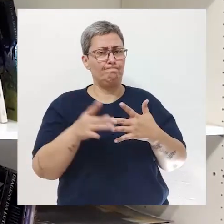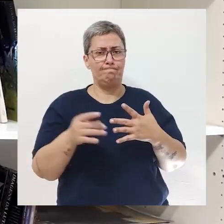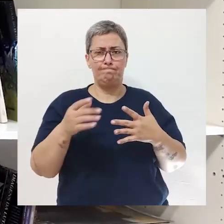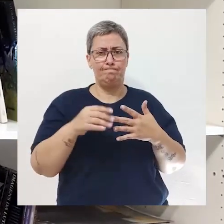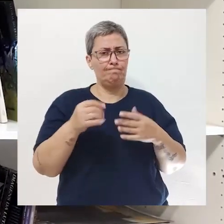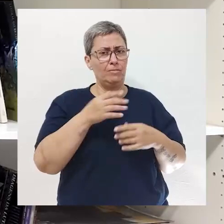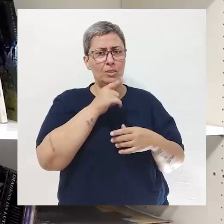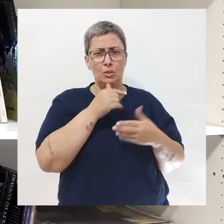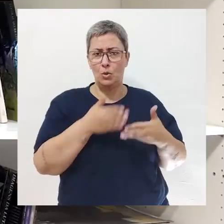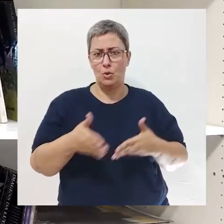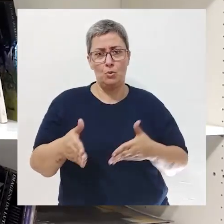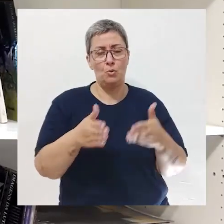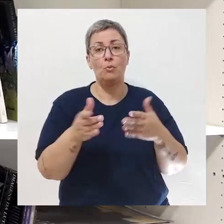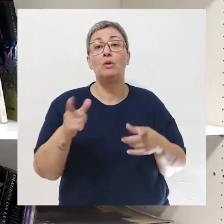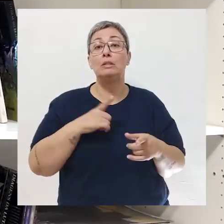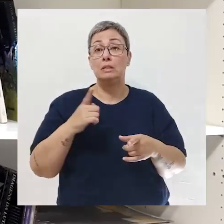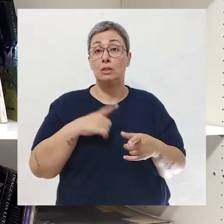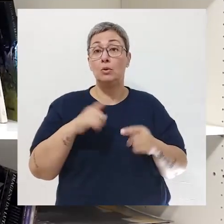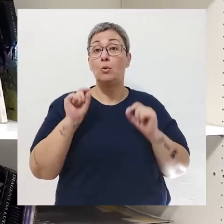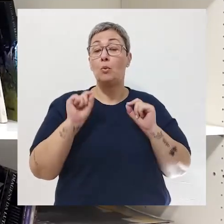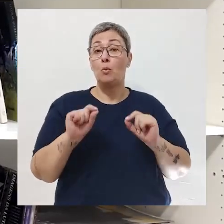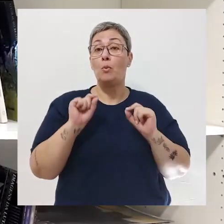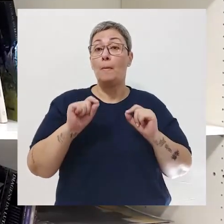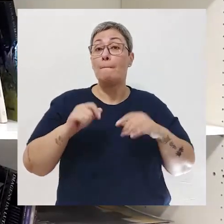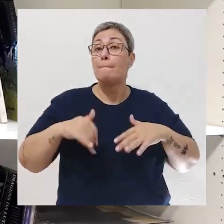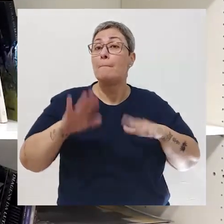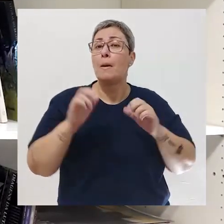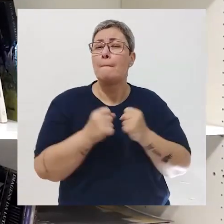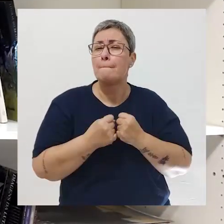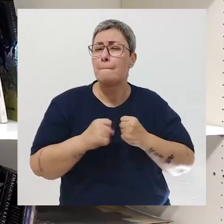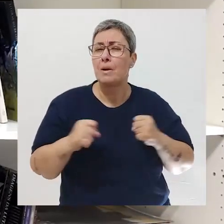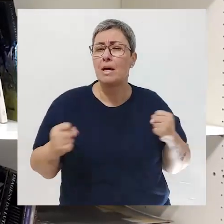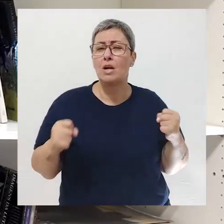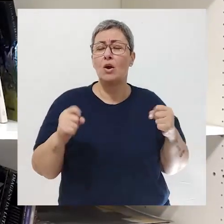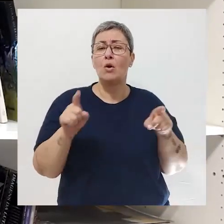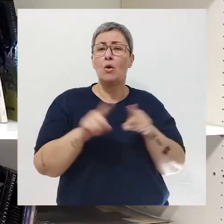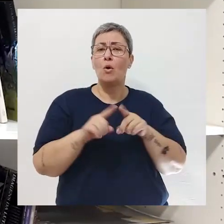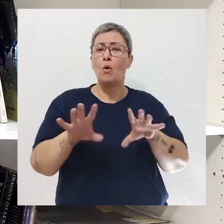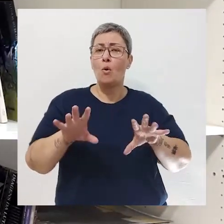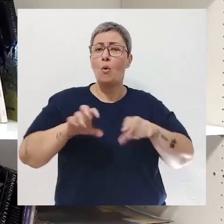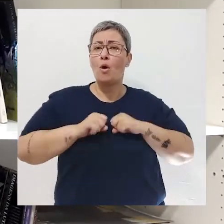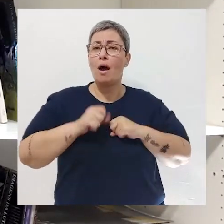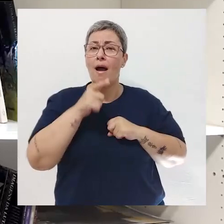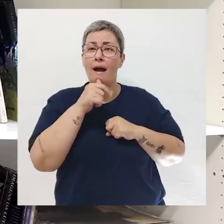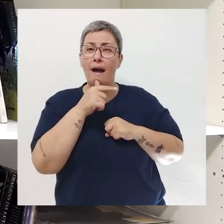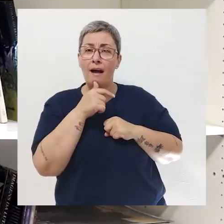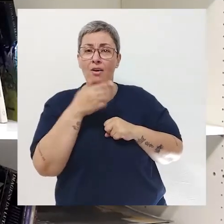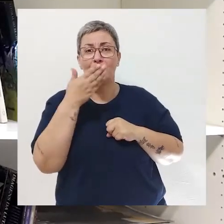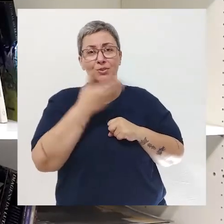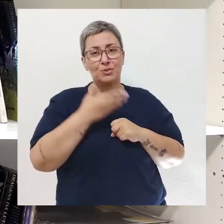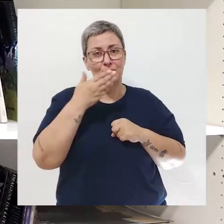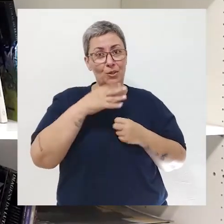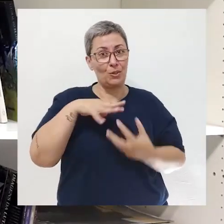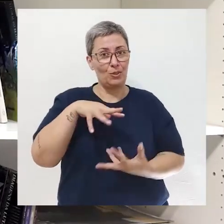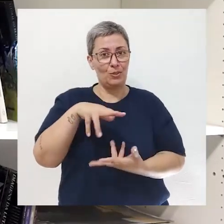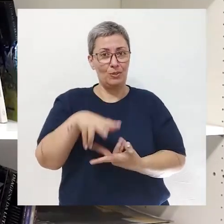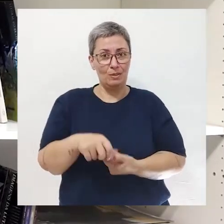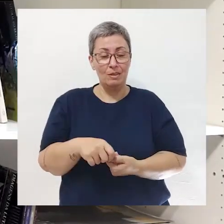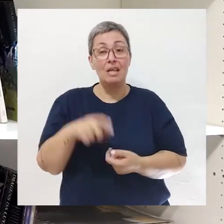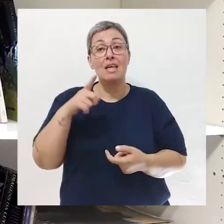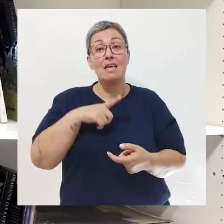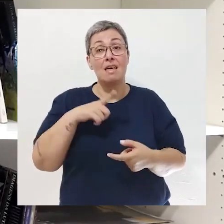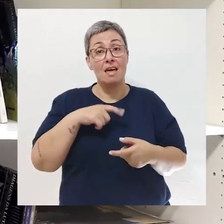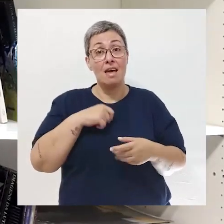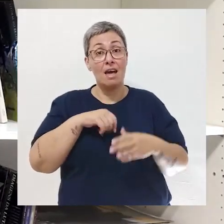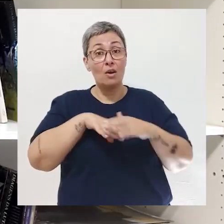potencial hídrico, que detém uma das maiores reservas de água doce do mundo.